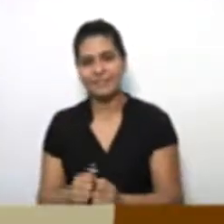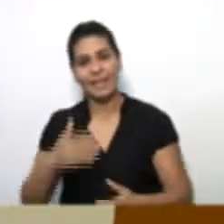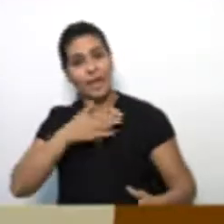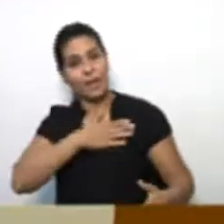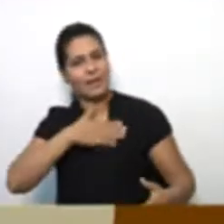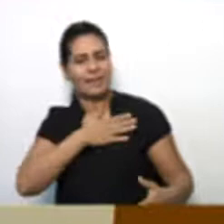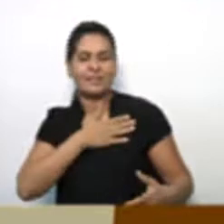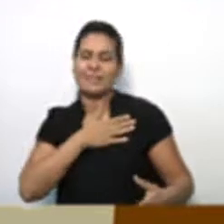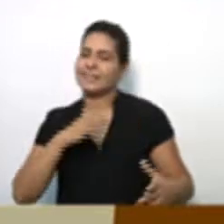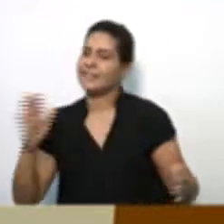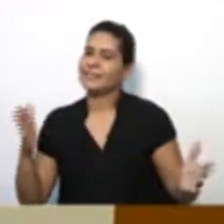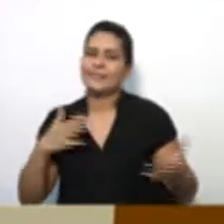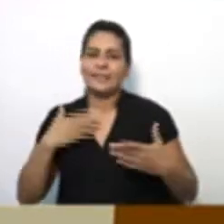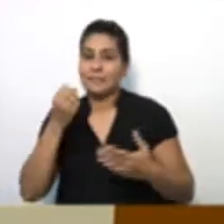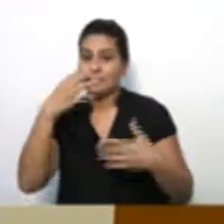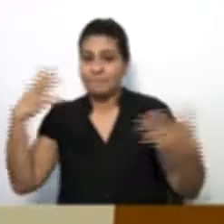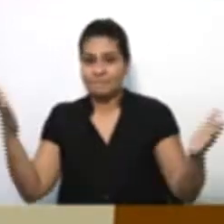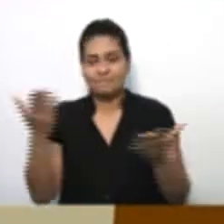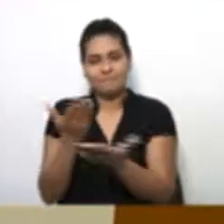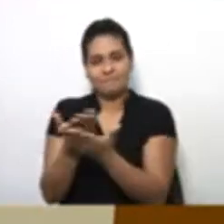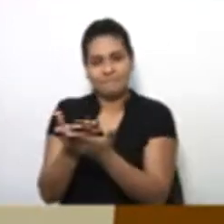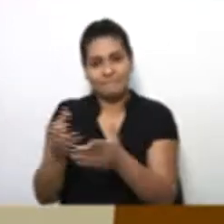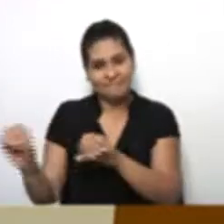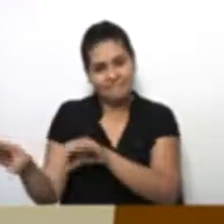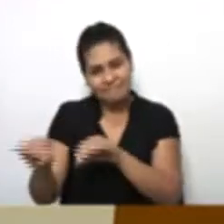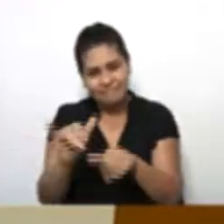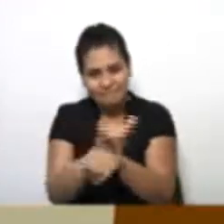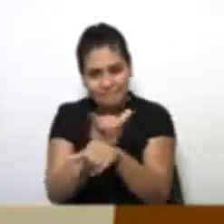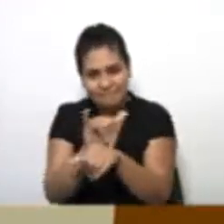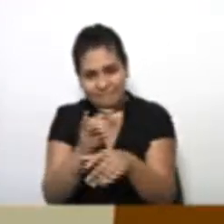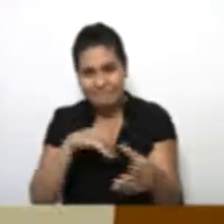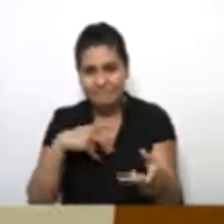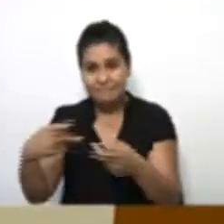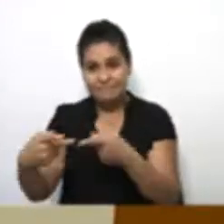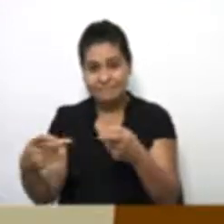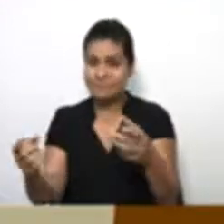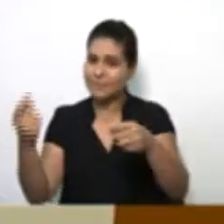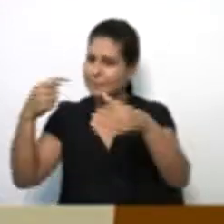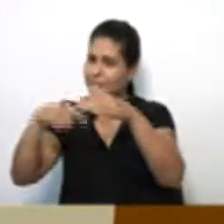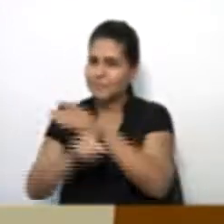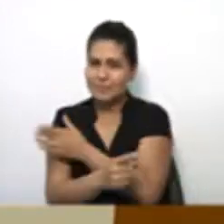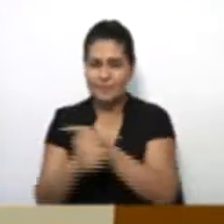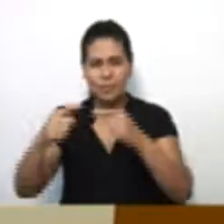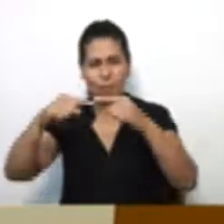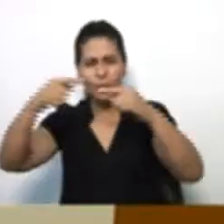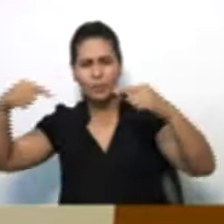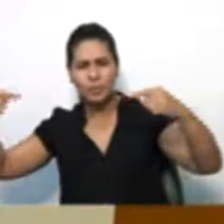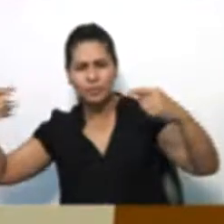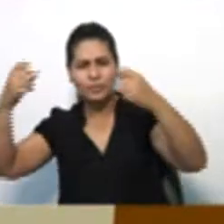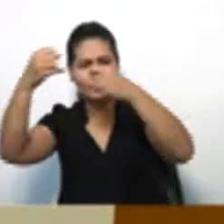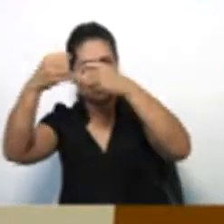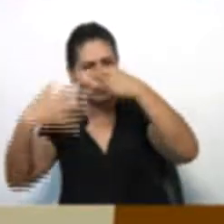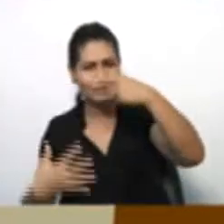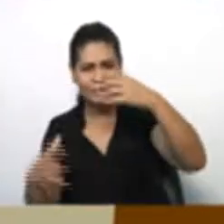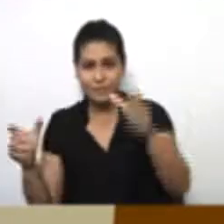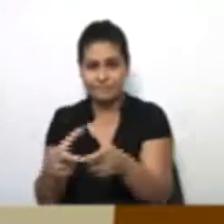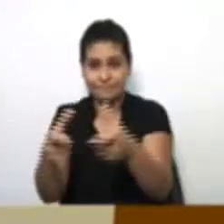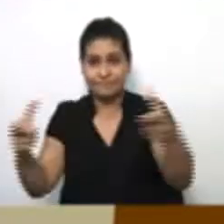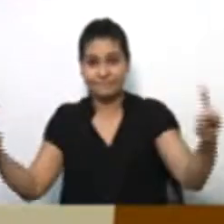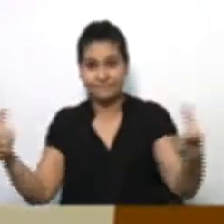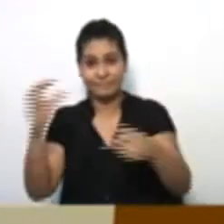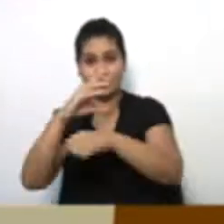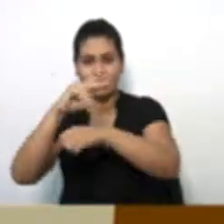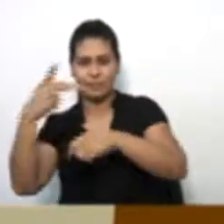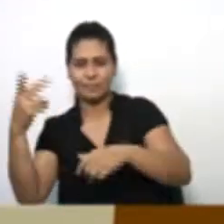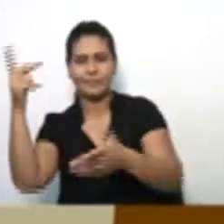um prazer enorme estudar com vocês sobre planejamento, pois é um dos temas de infinitas possibilidades que fará sua cooperativa crescer e se